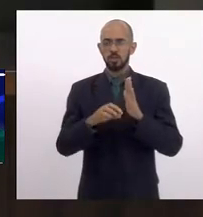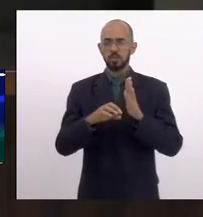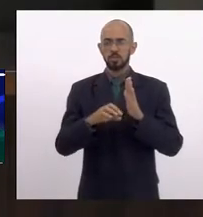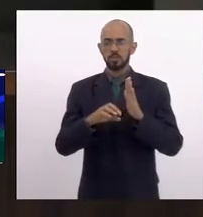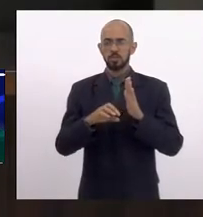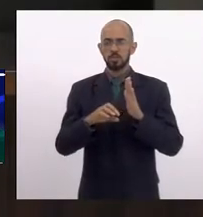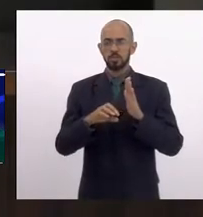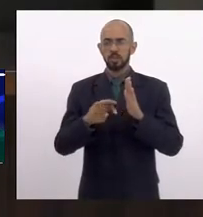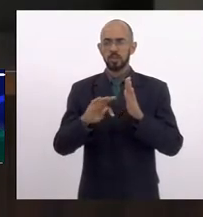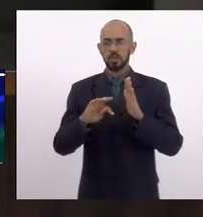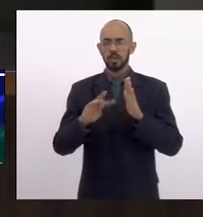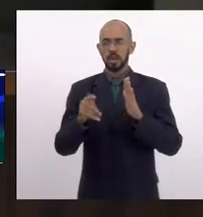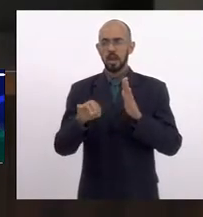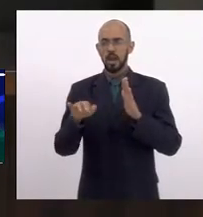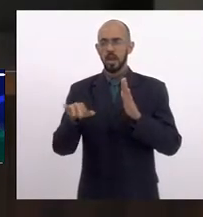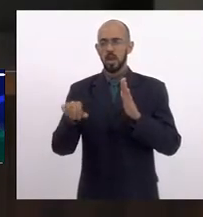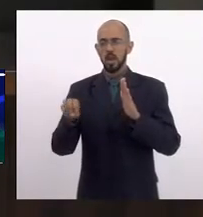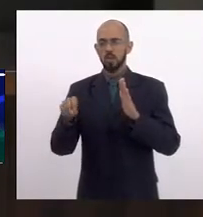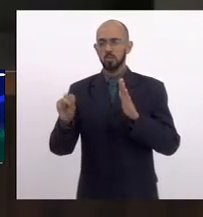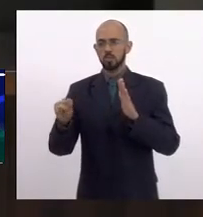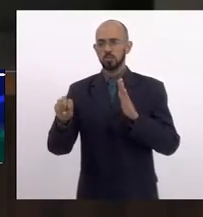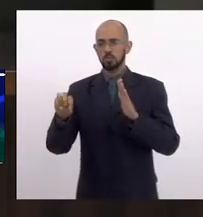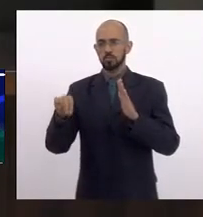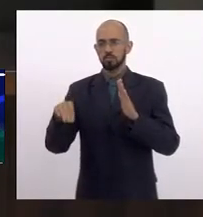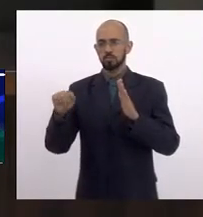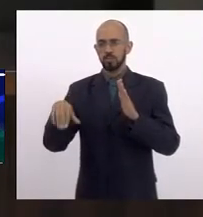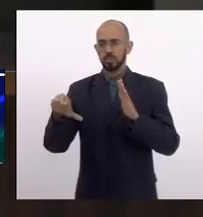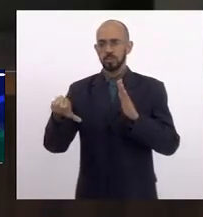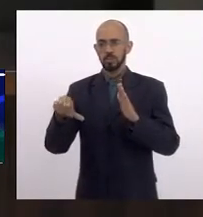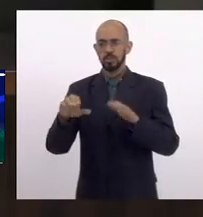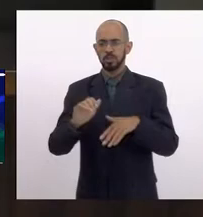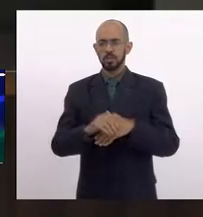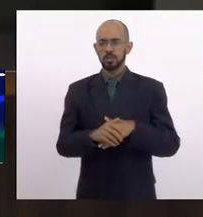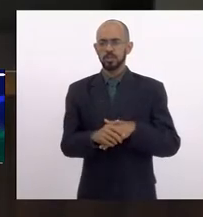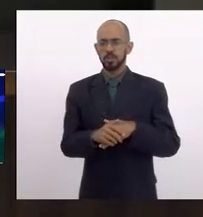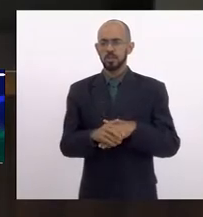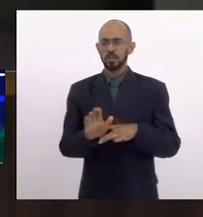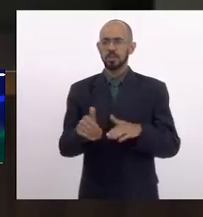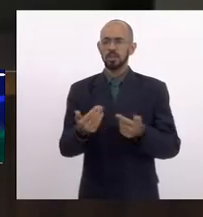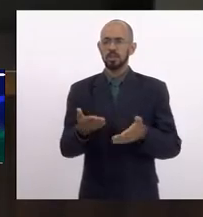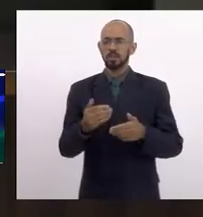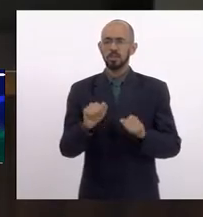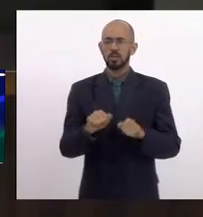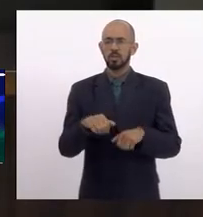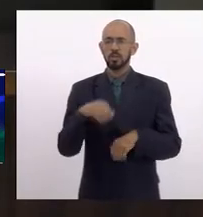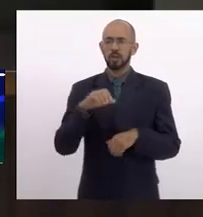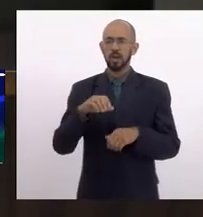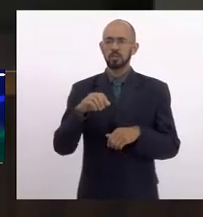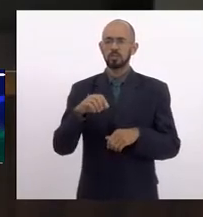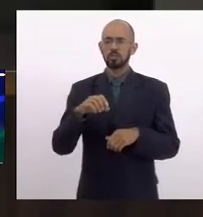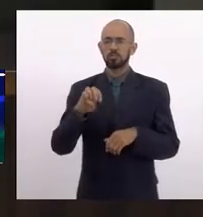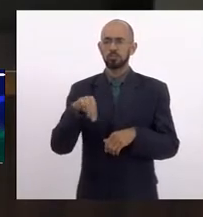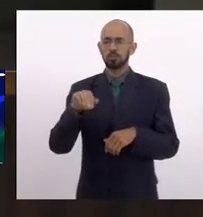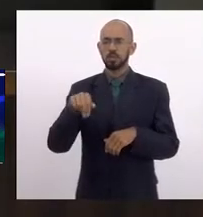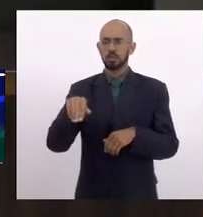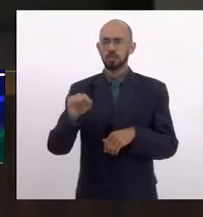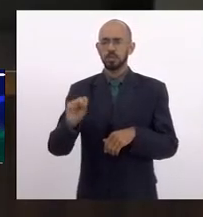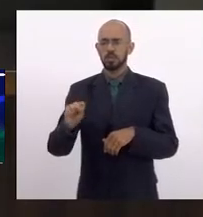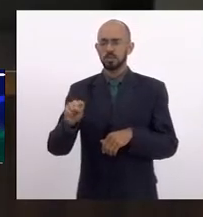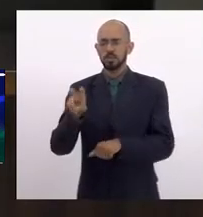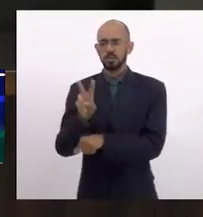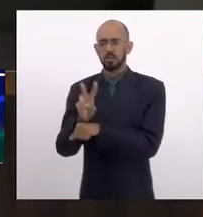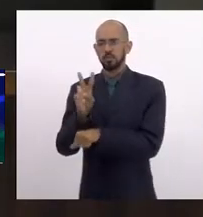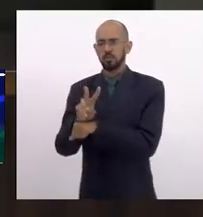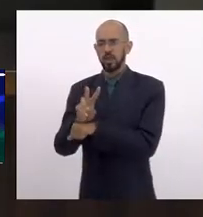minc Dani Monteiro tudo de bom tempo pneumarco Eliomar Coelho vendendo de pareceres das comissões condição Justiça Minas e energia e defesa do meio ambiente